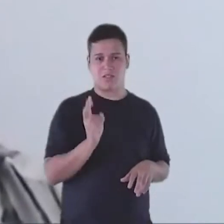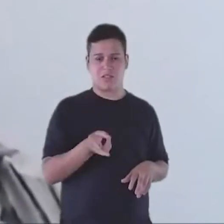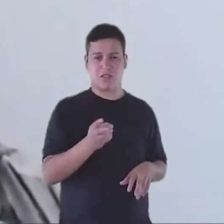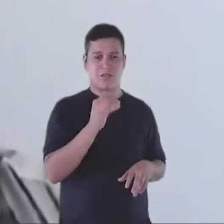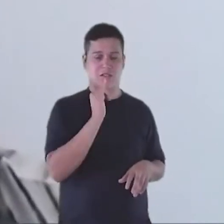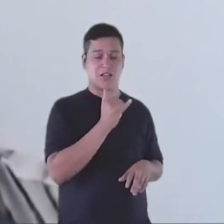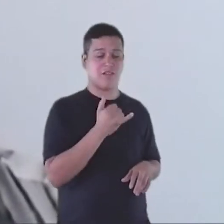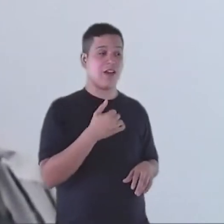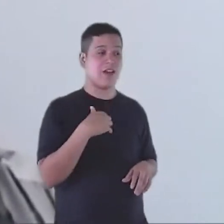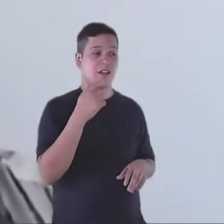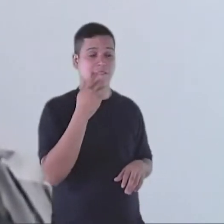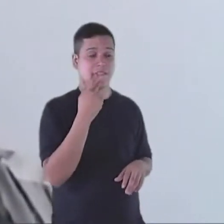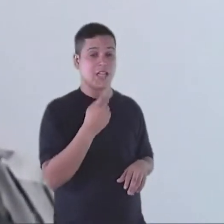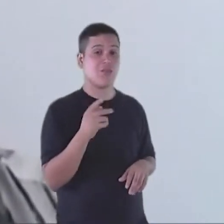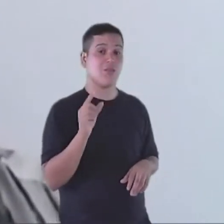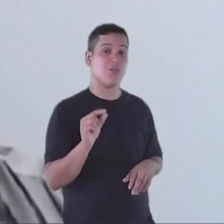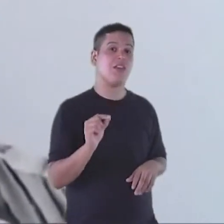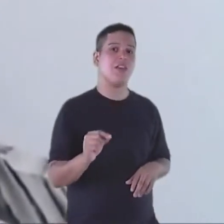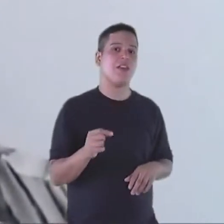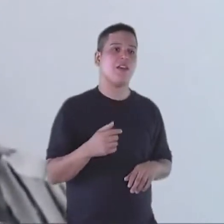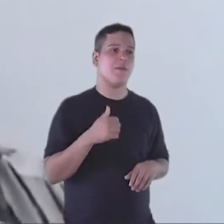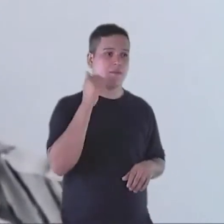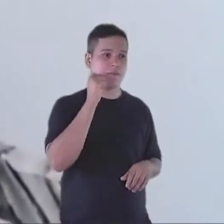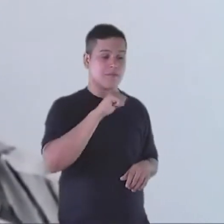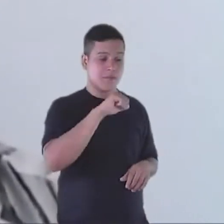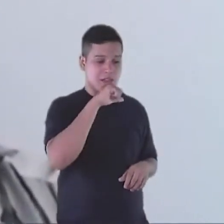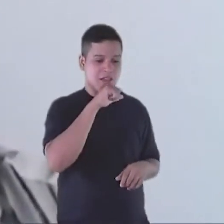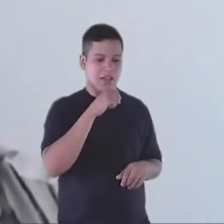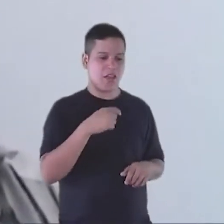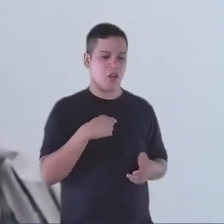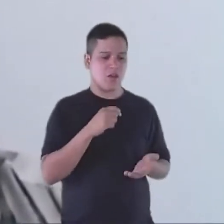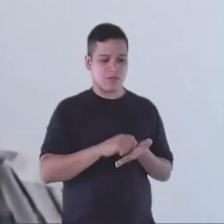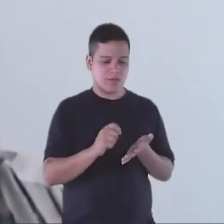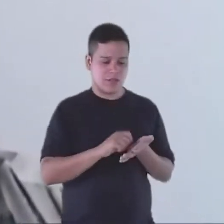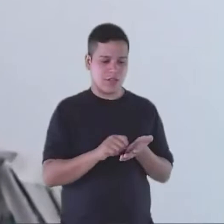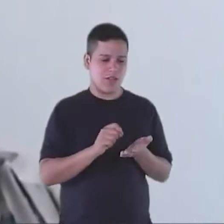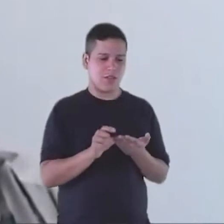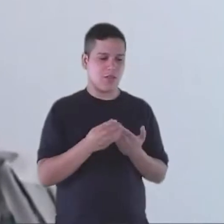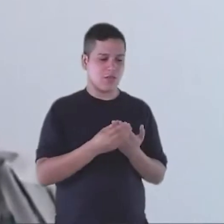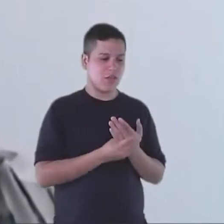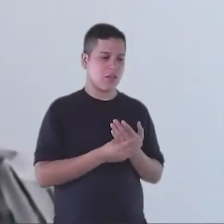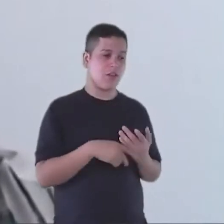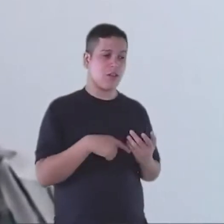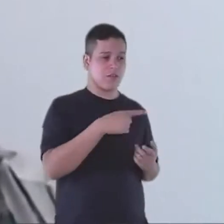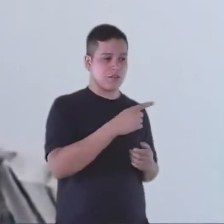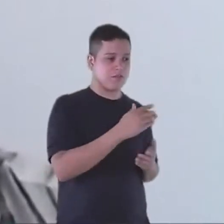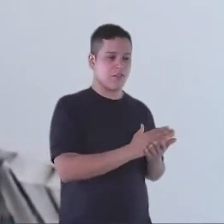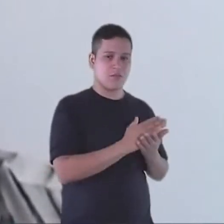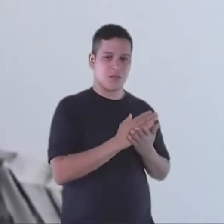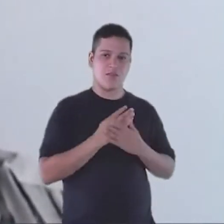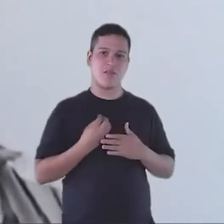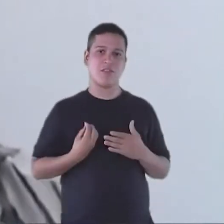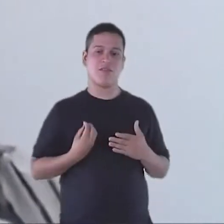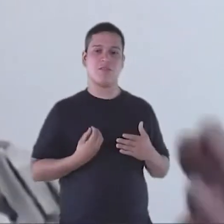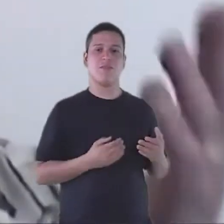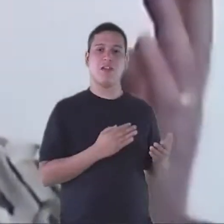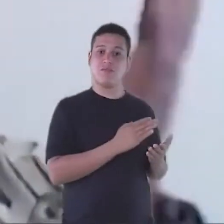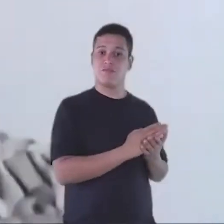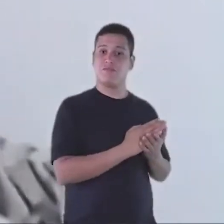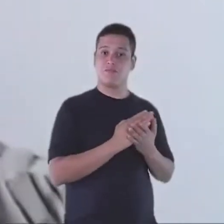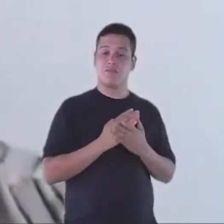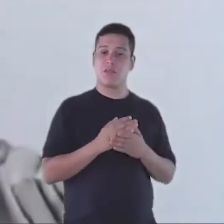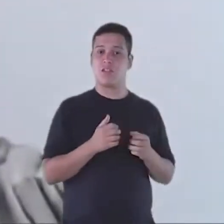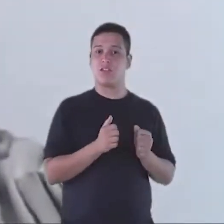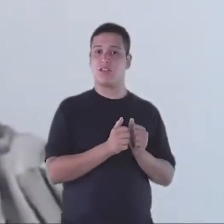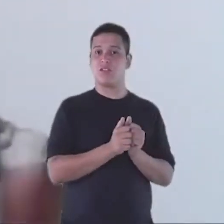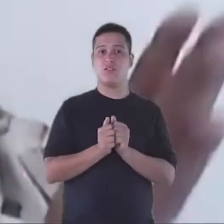eu fazia esse livro. E ela ficava toda semana me atazanando.